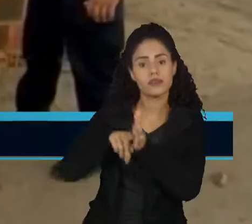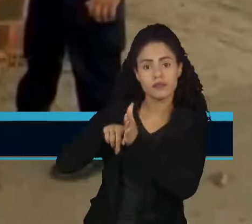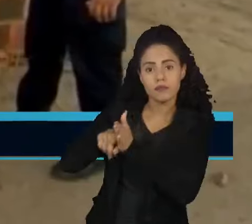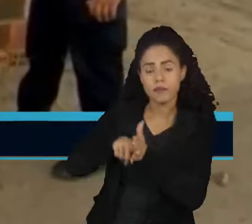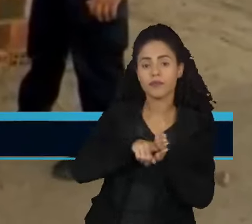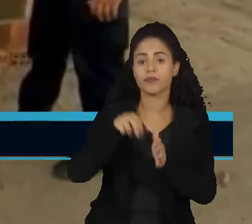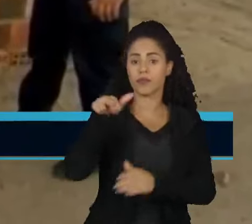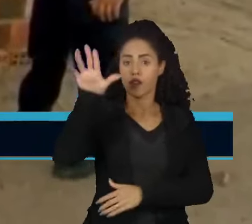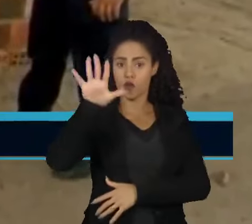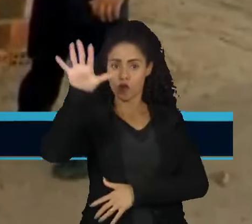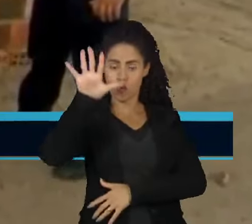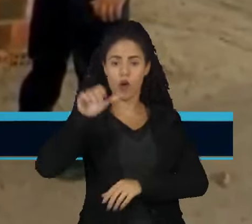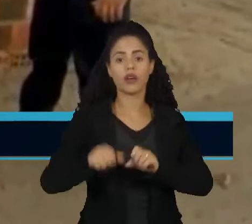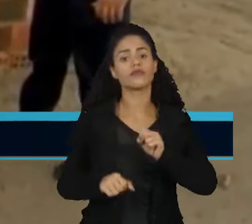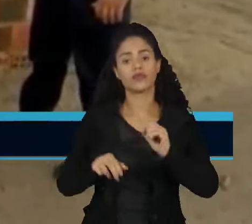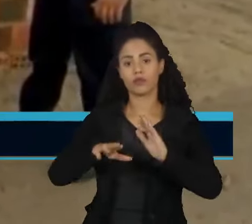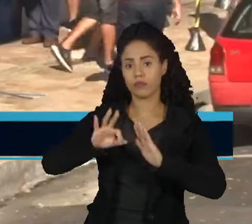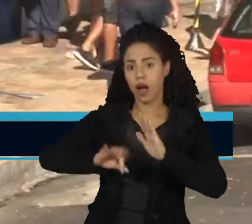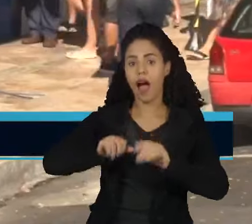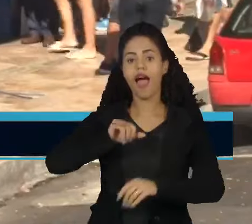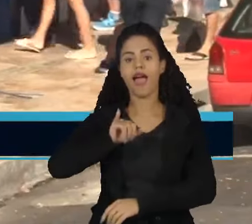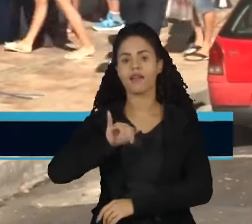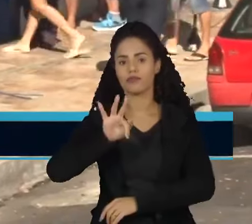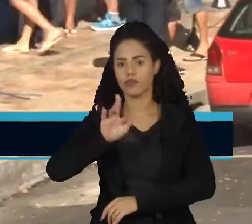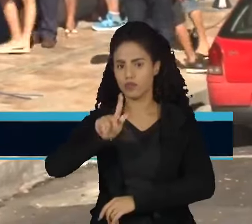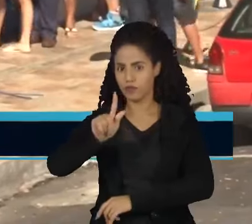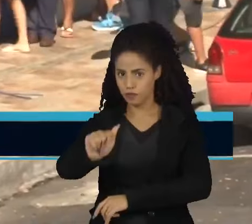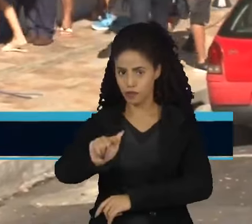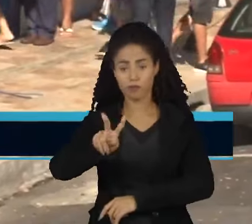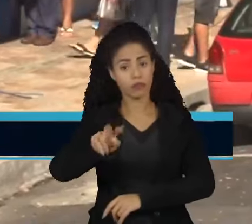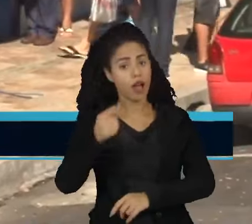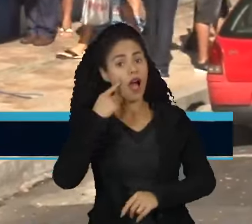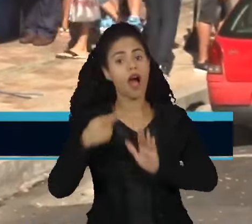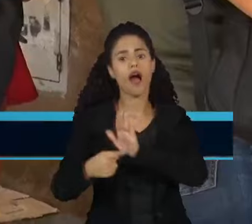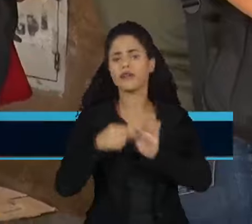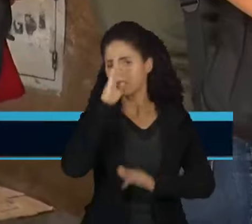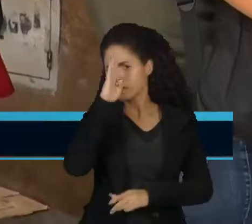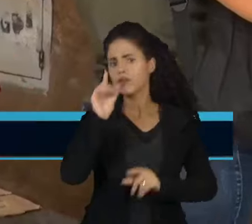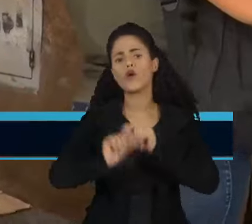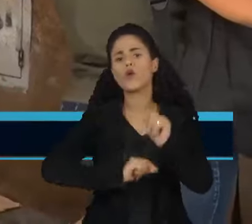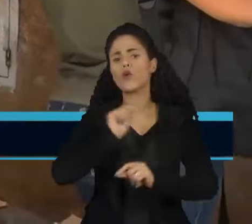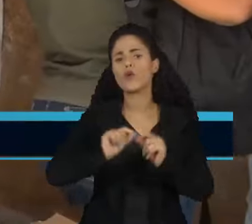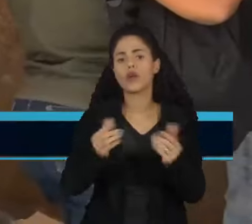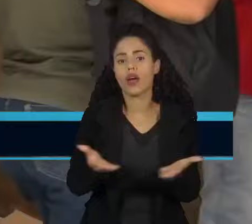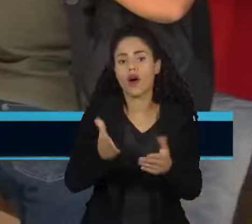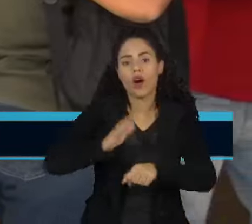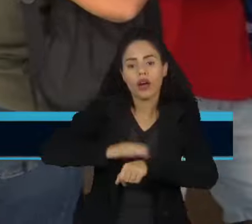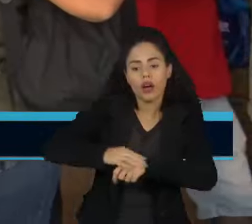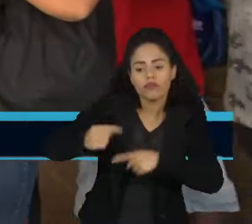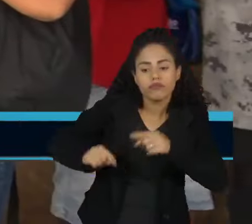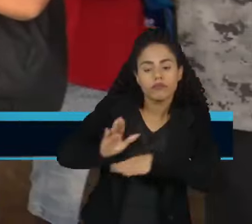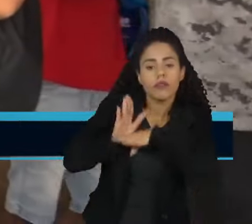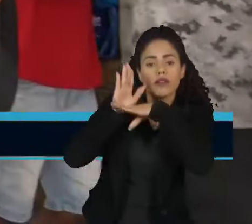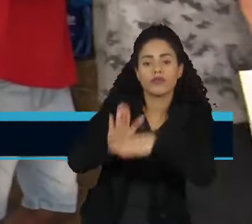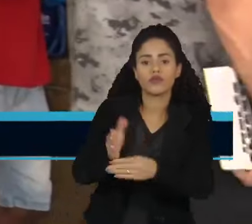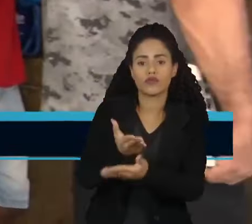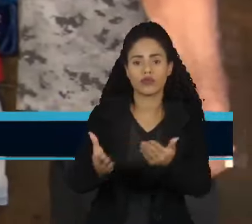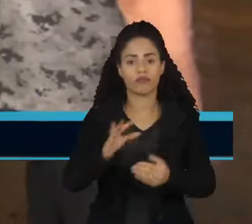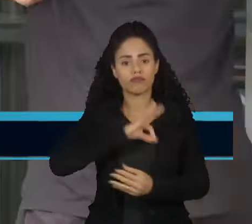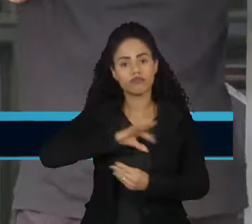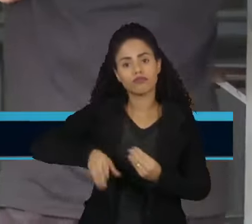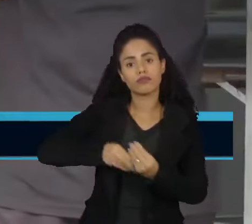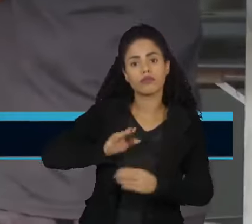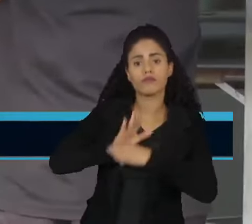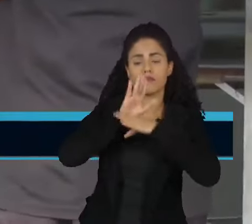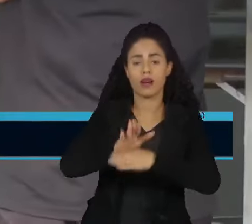Desenvolvimento do Nordeste do FGV-IBRE. A principal razão para a queda foram as políticas de transferência de renda no